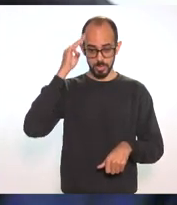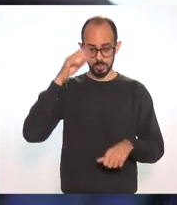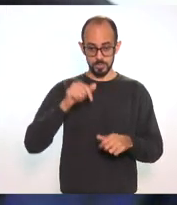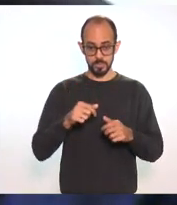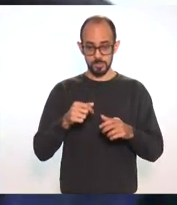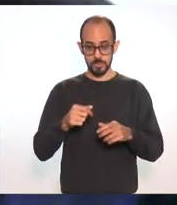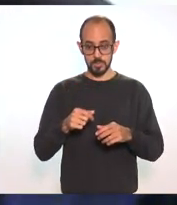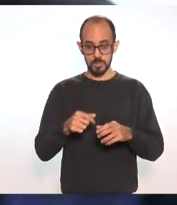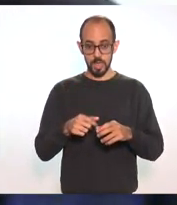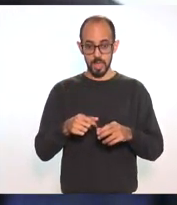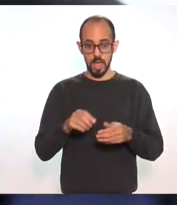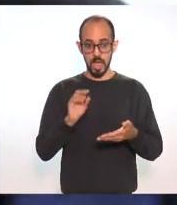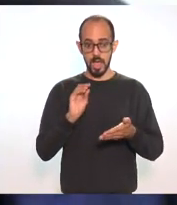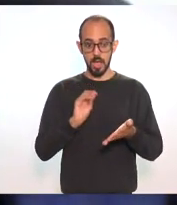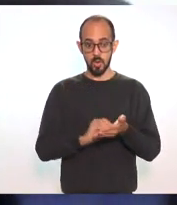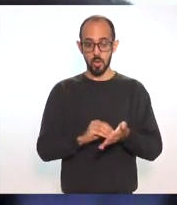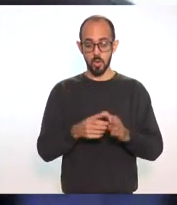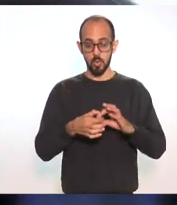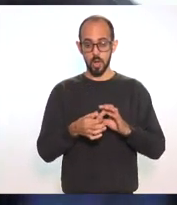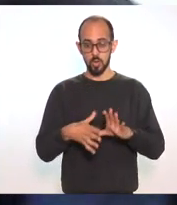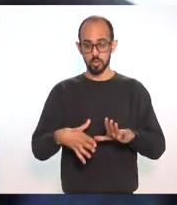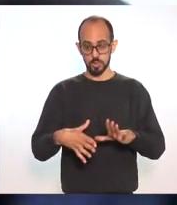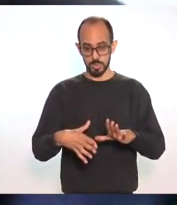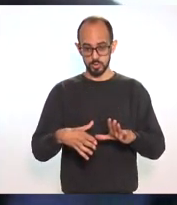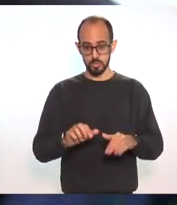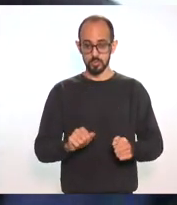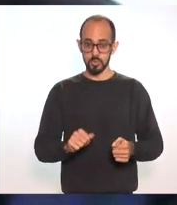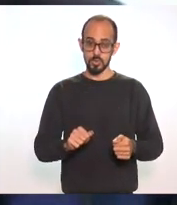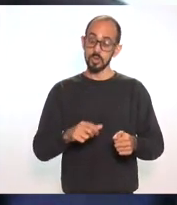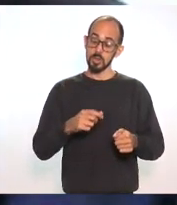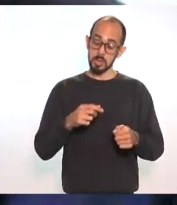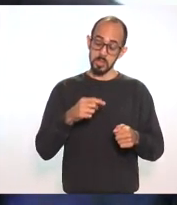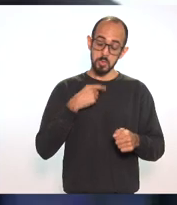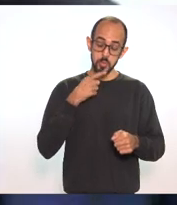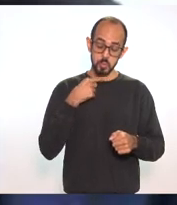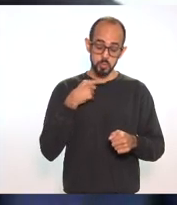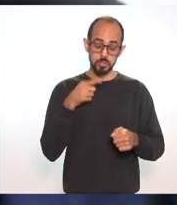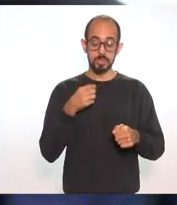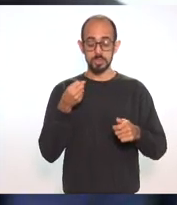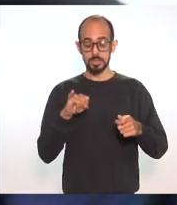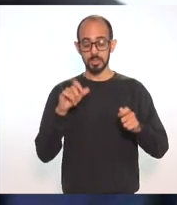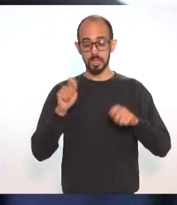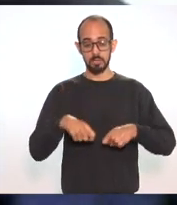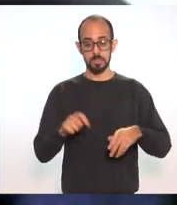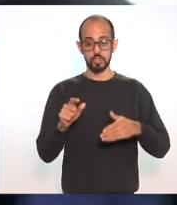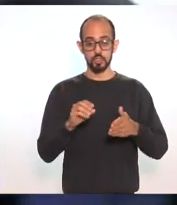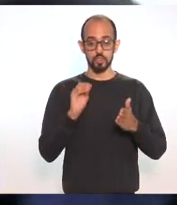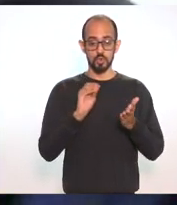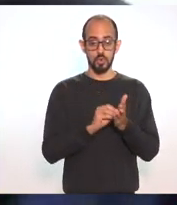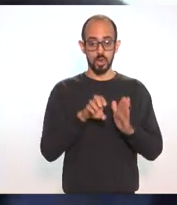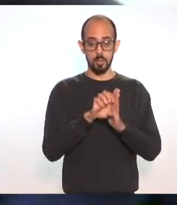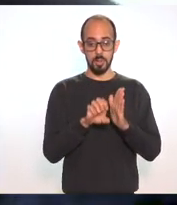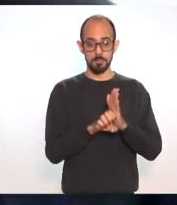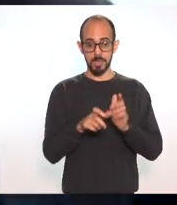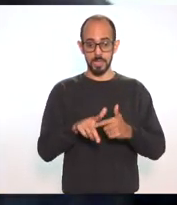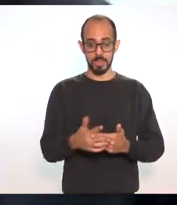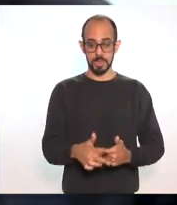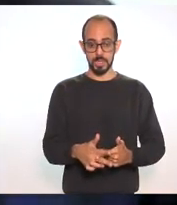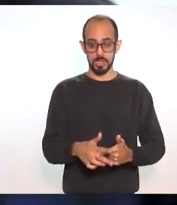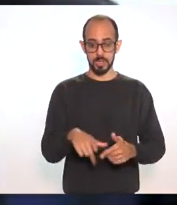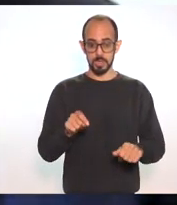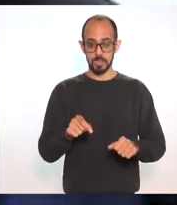amarrar alguma emenda, talvez diluindo essa responsabilidade, que é uma responsabilidade compartilhada entre a Vigilância Sanitária Estadual